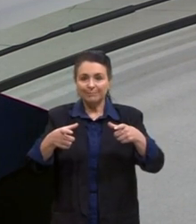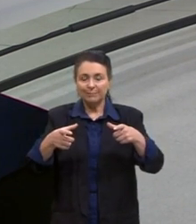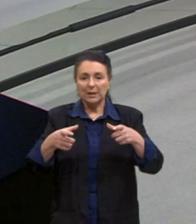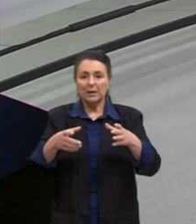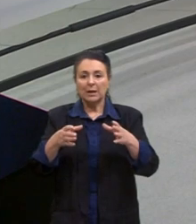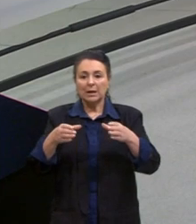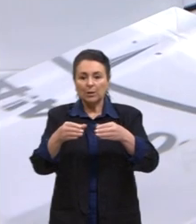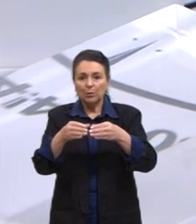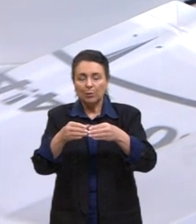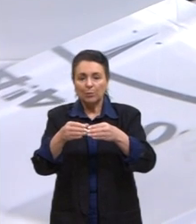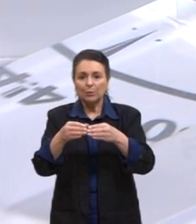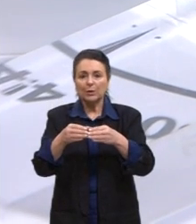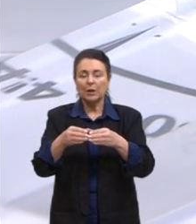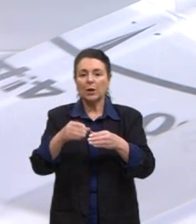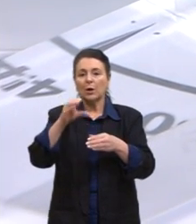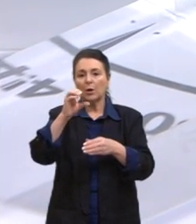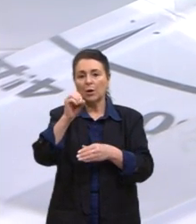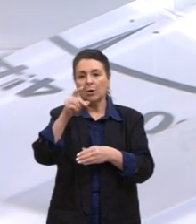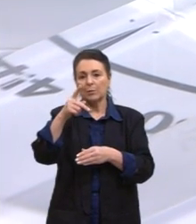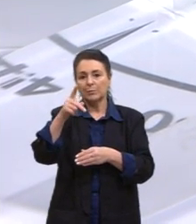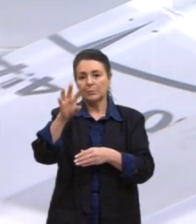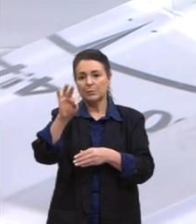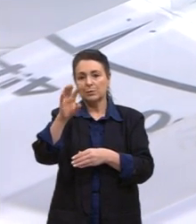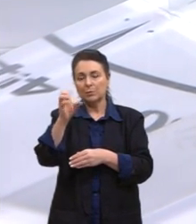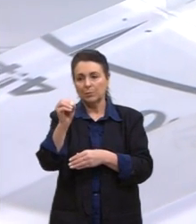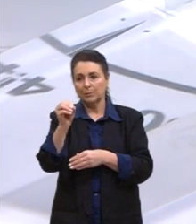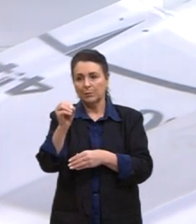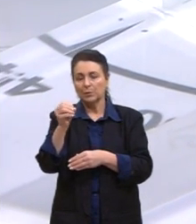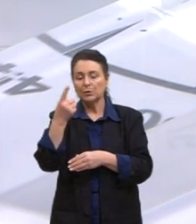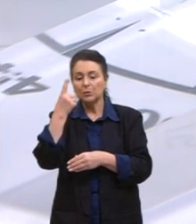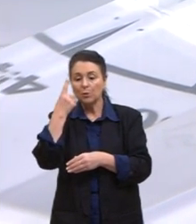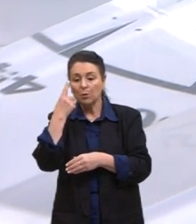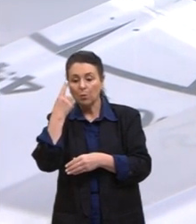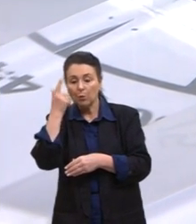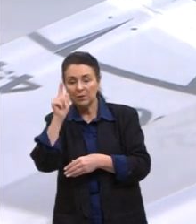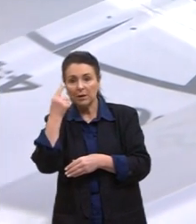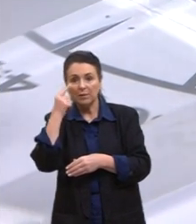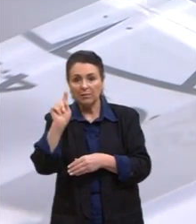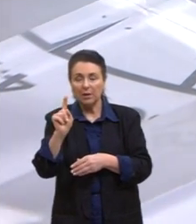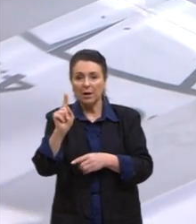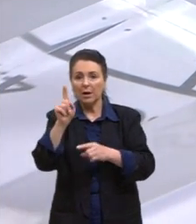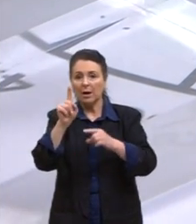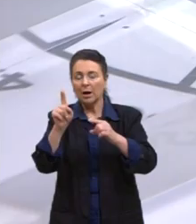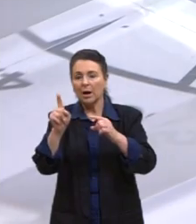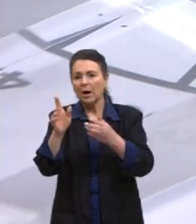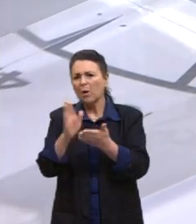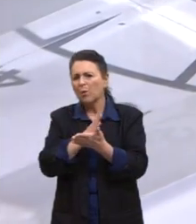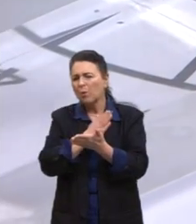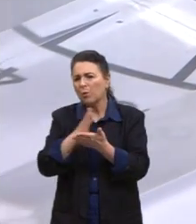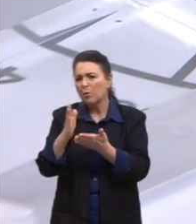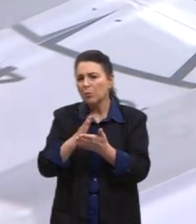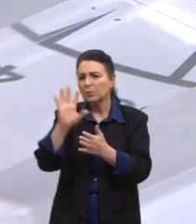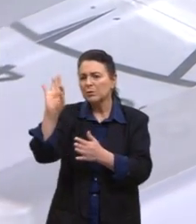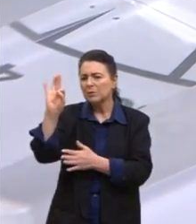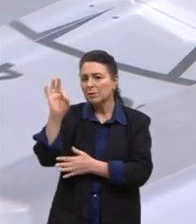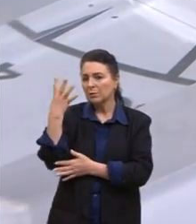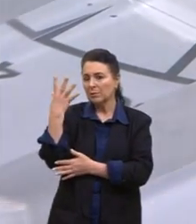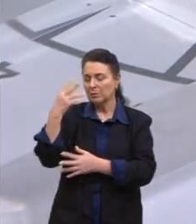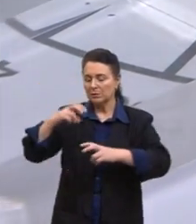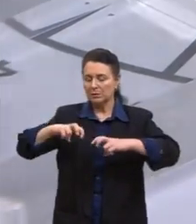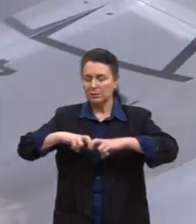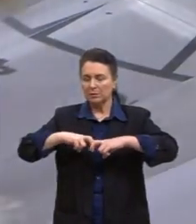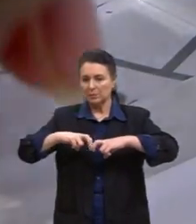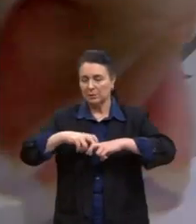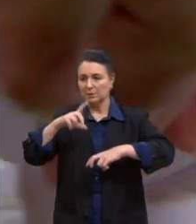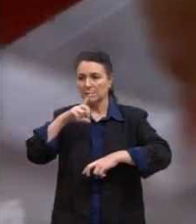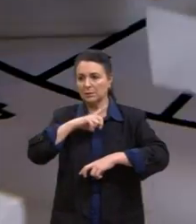que a gente consegue ver alguns efeitos muito interessantes né da física então aqui de início né deixa só a